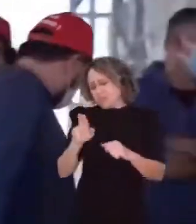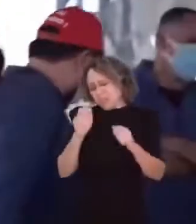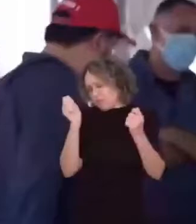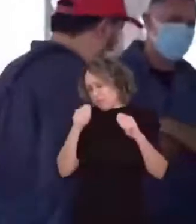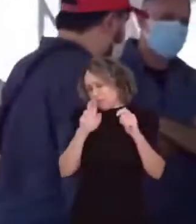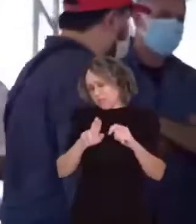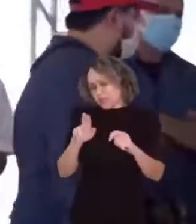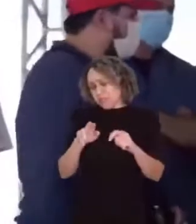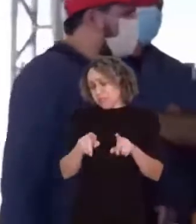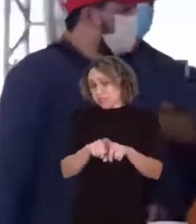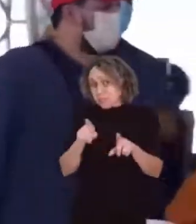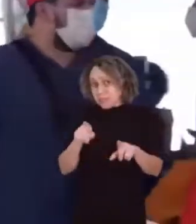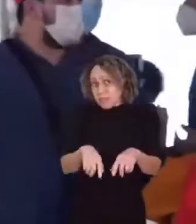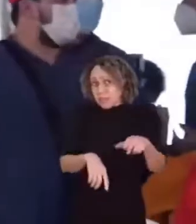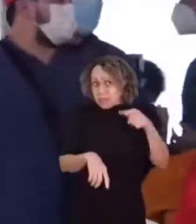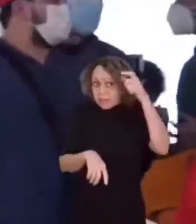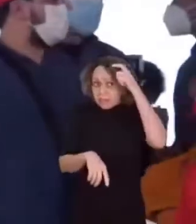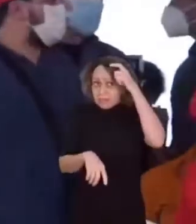Segunda coisa que nós aprendemos.